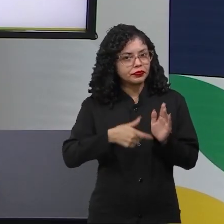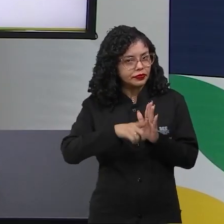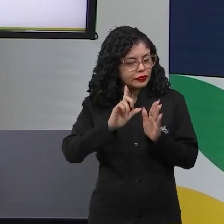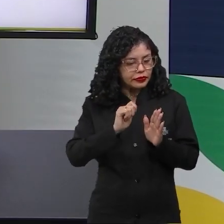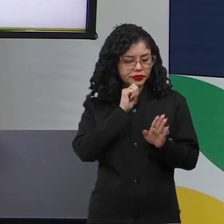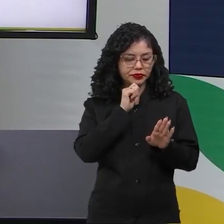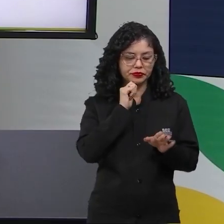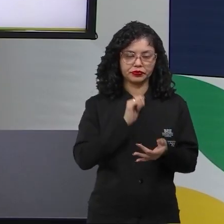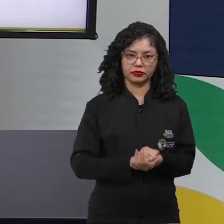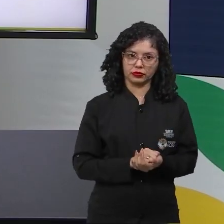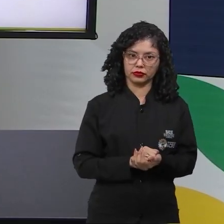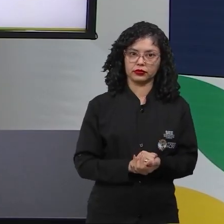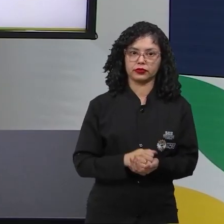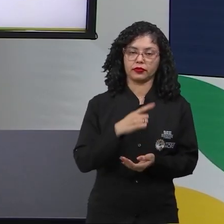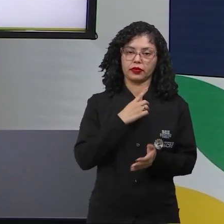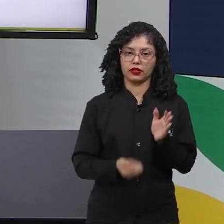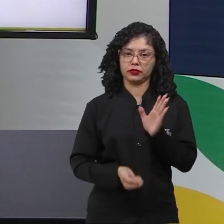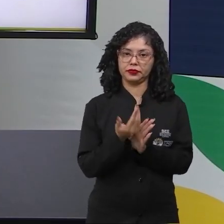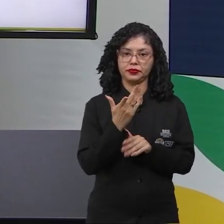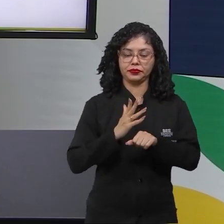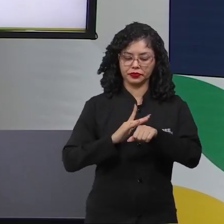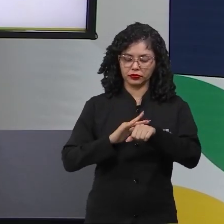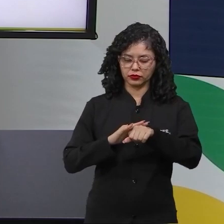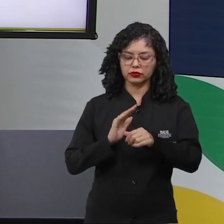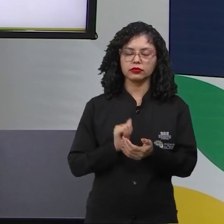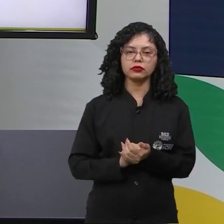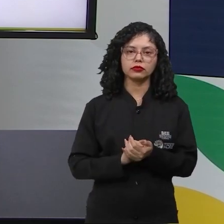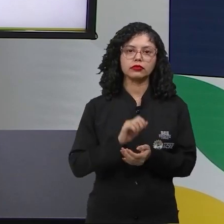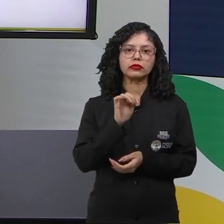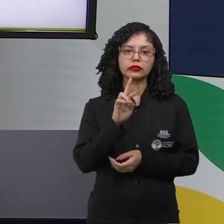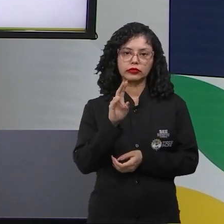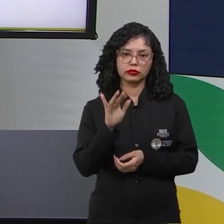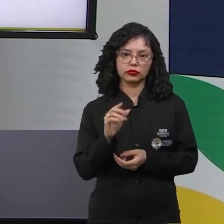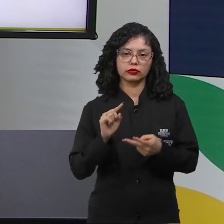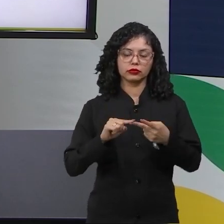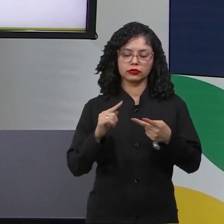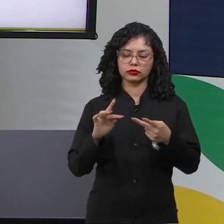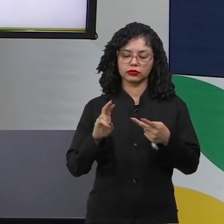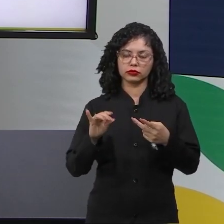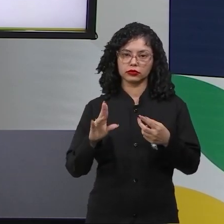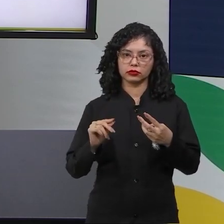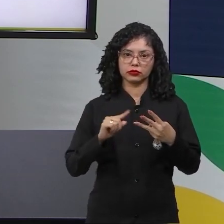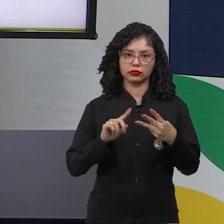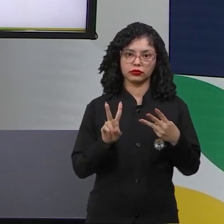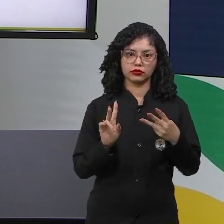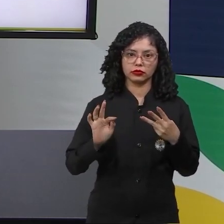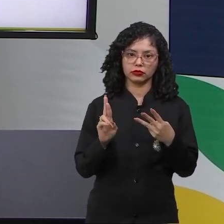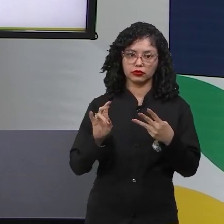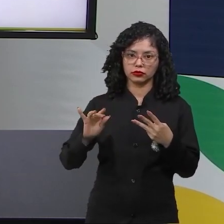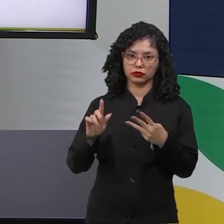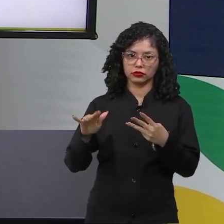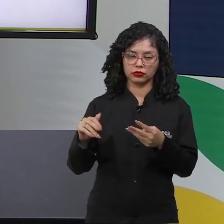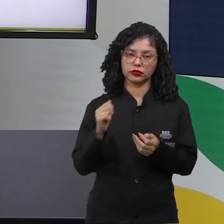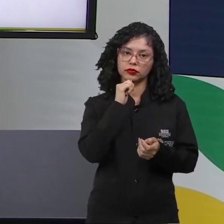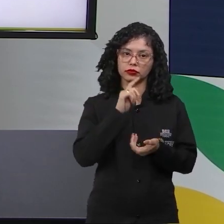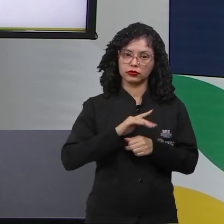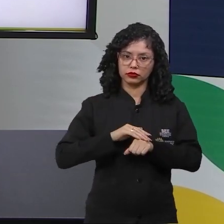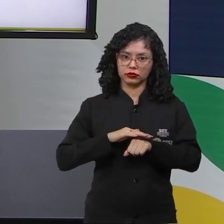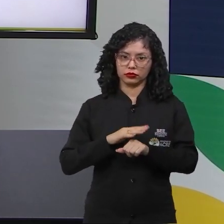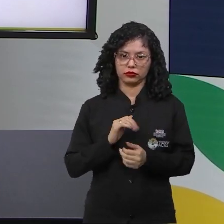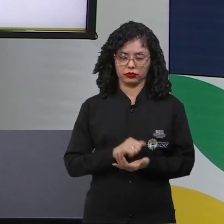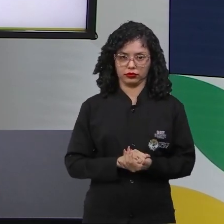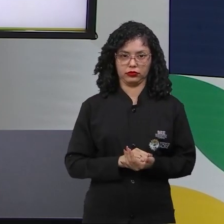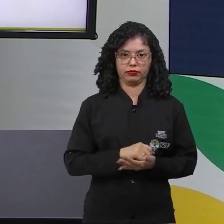de a vacina existir, existiam essas doenças, sarampo, poliomielite, varíola. Doenças essas que